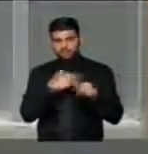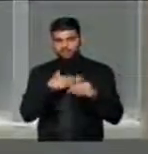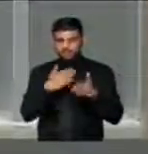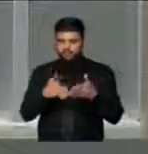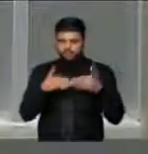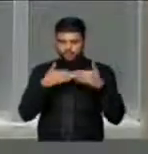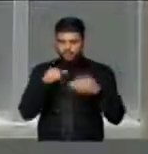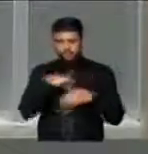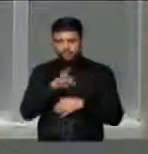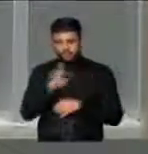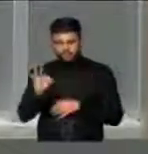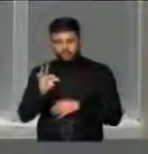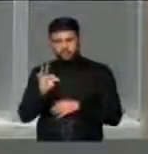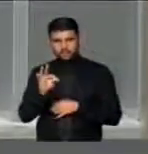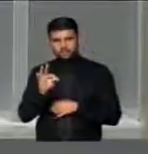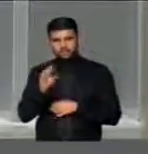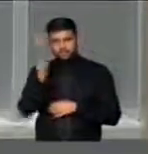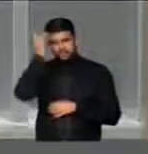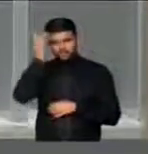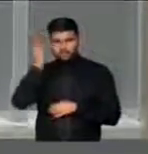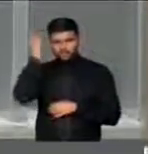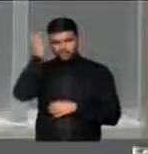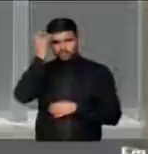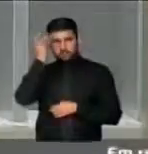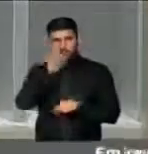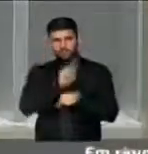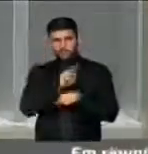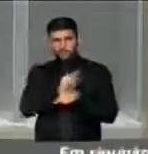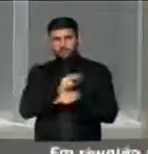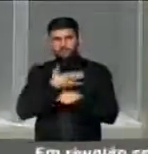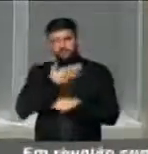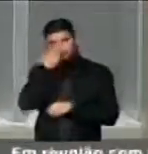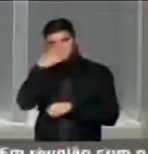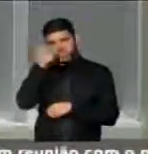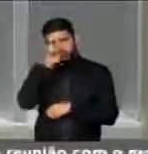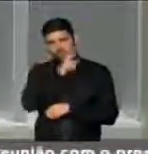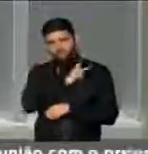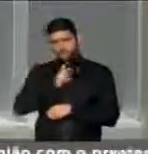apelo à NTT, Superintendência do Espírito Santo, para cuidar disso. Muito obrigado, presidente, pela tolerância.